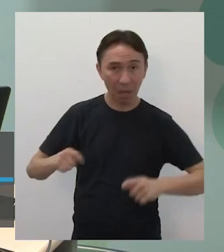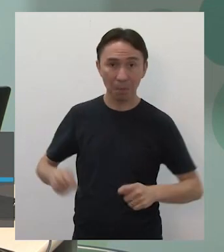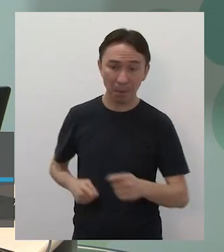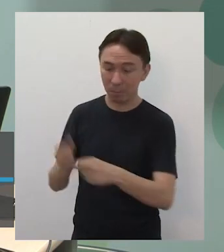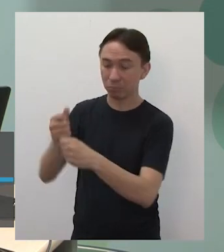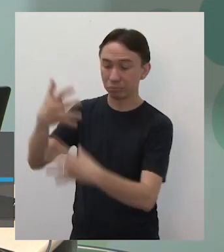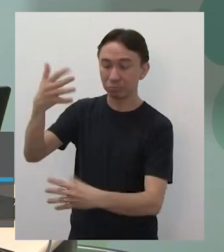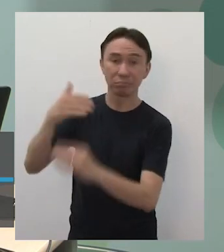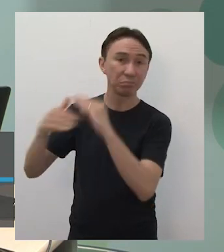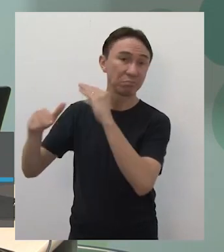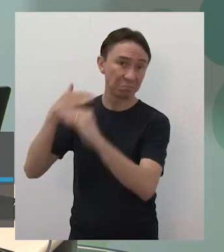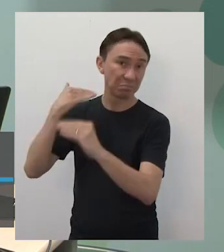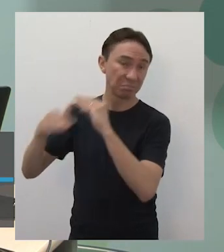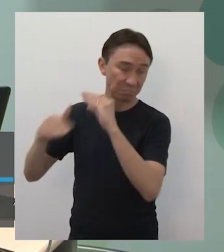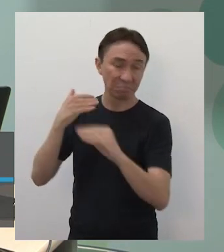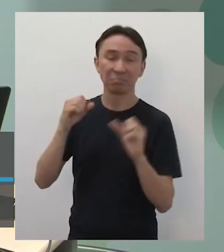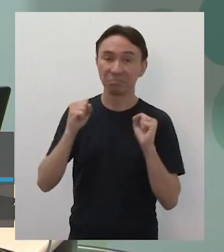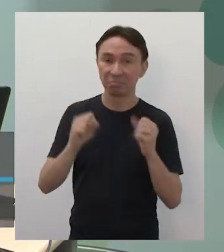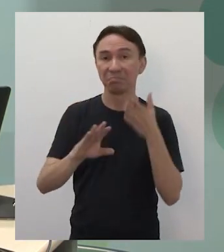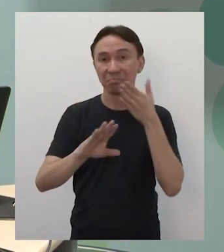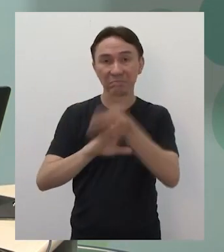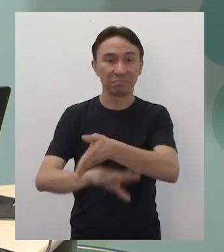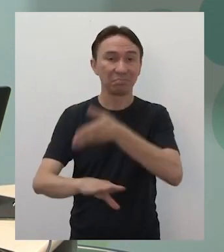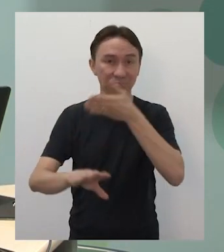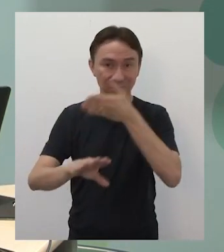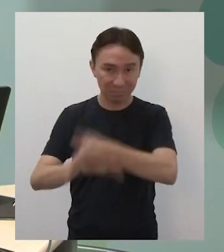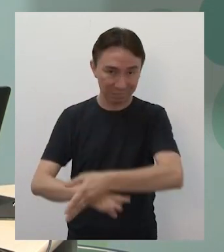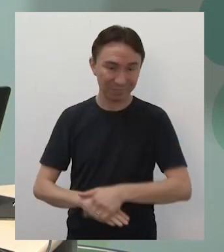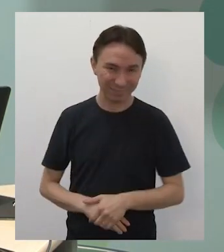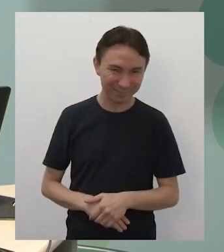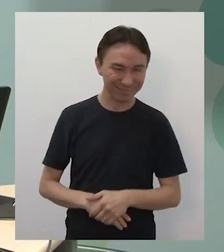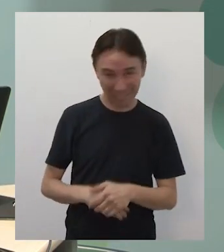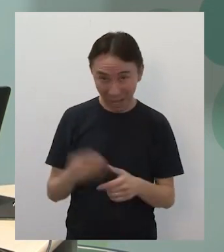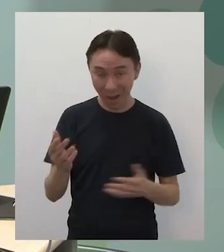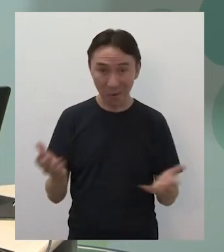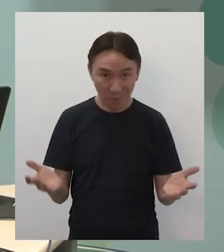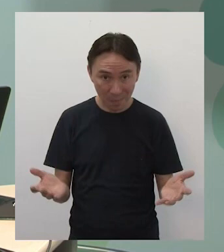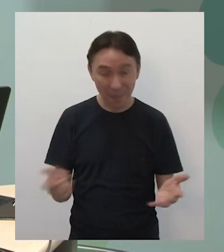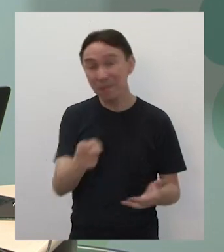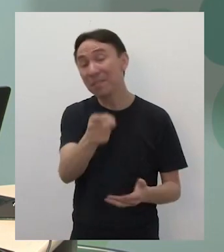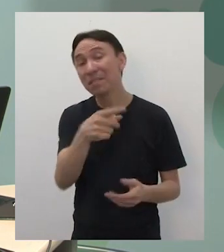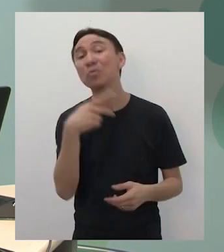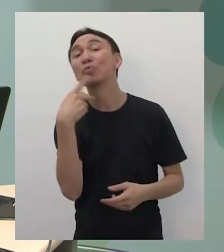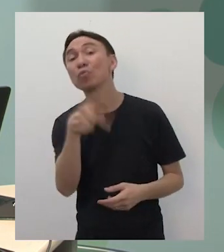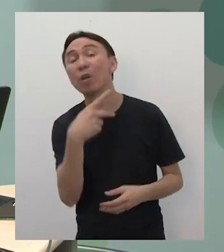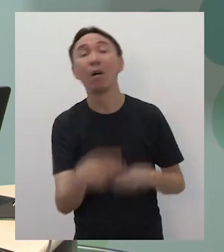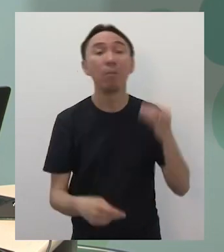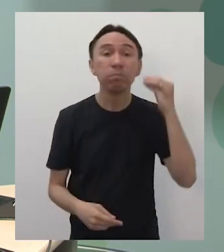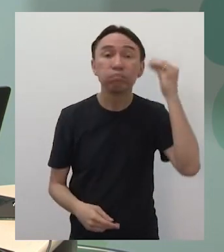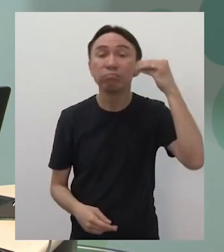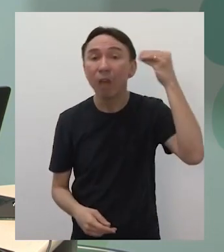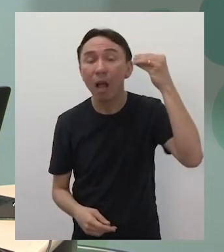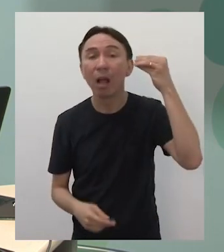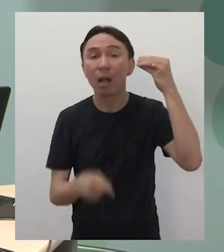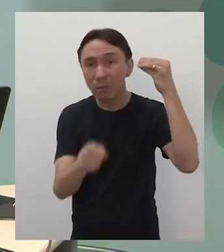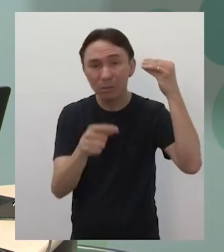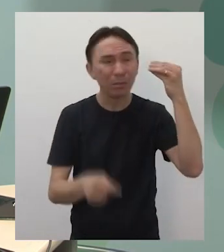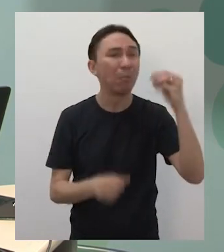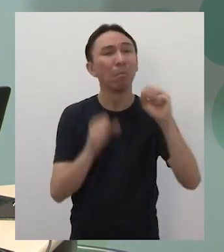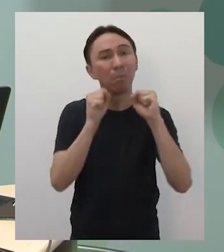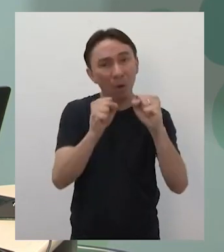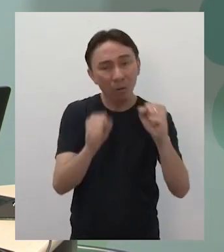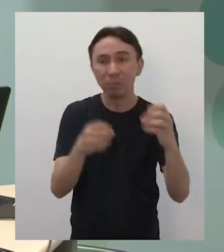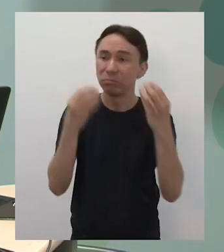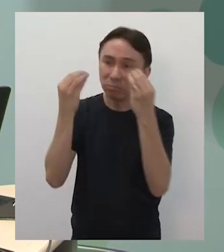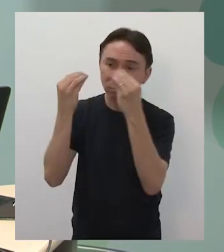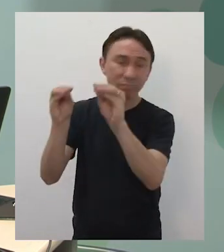você que nos assiste. E aí, vamos enriquecer um pouco o nosso bate-papo? Traga aí um pouco da sua experiência, né? Você pode colocar aí o relato